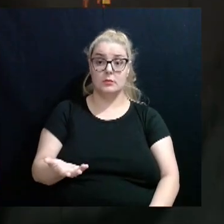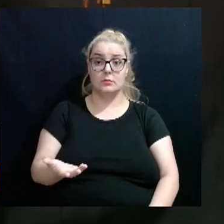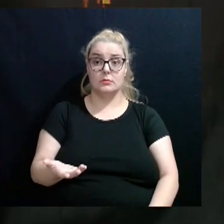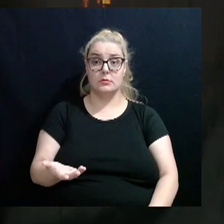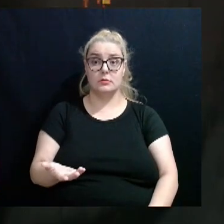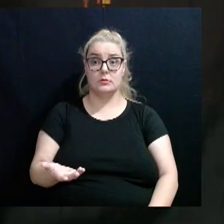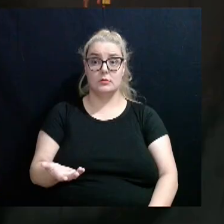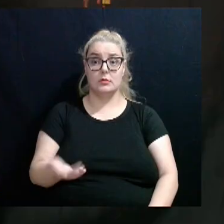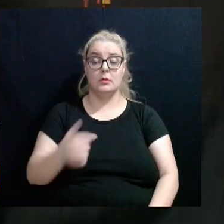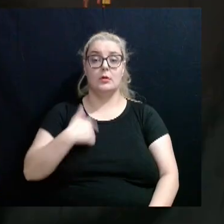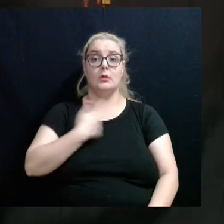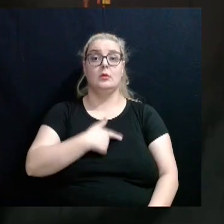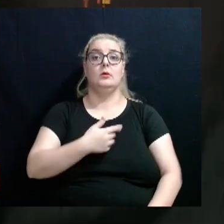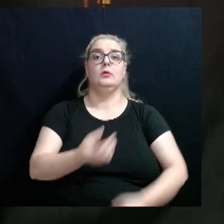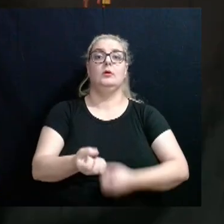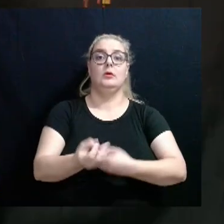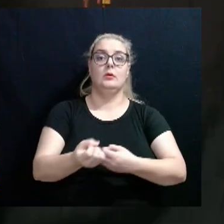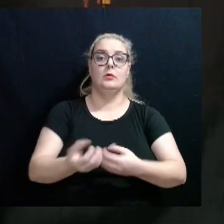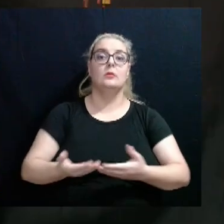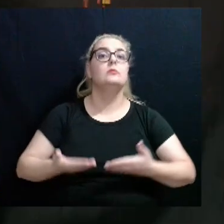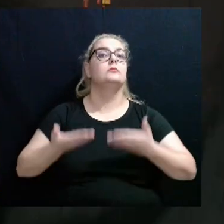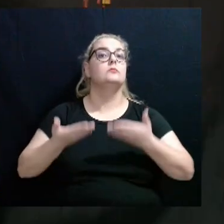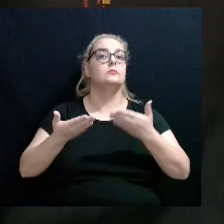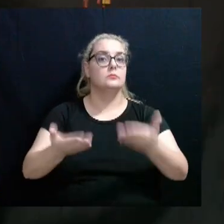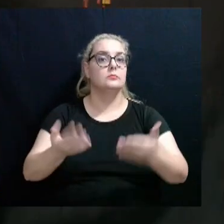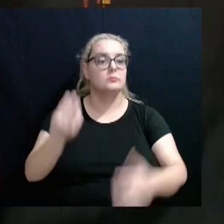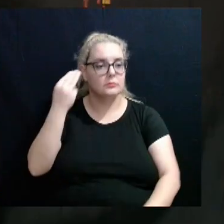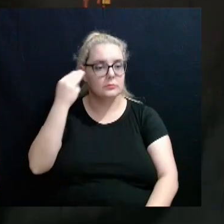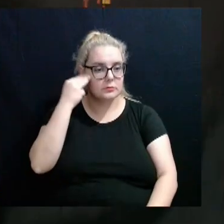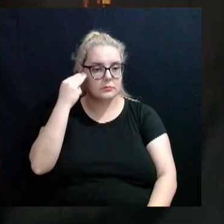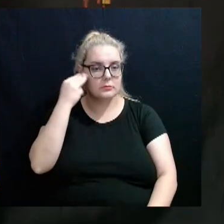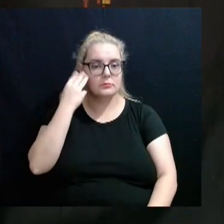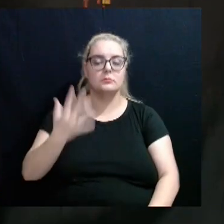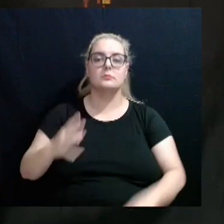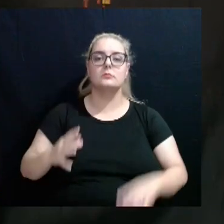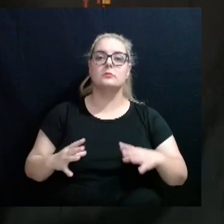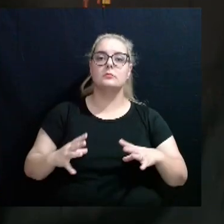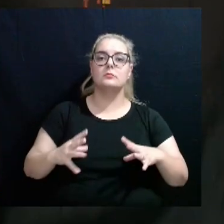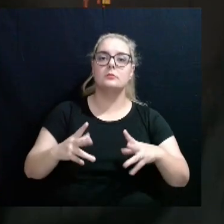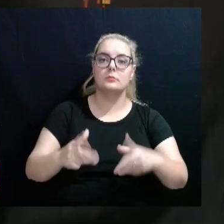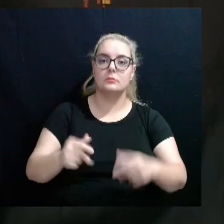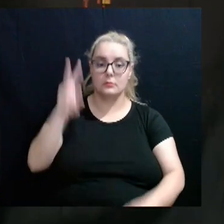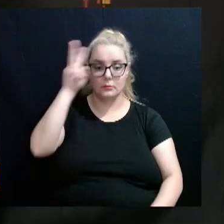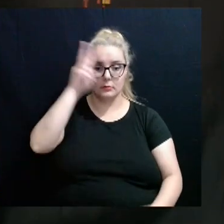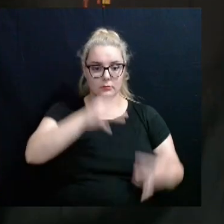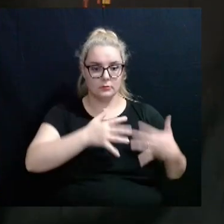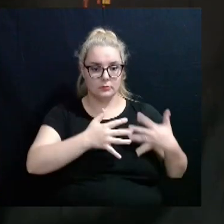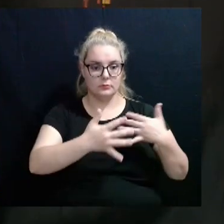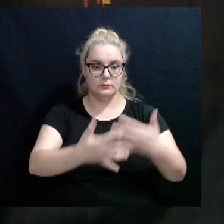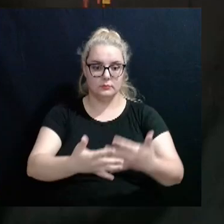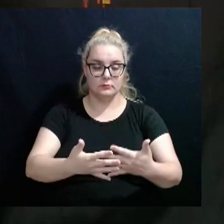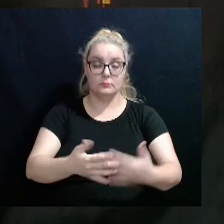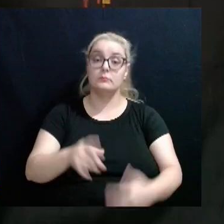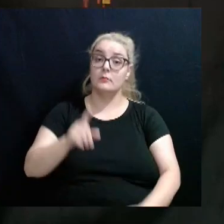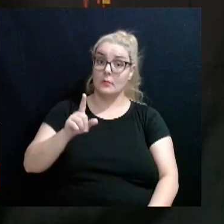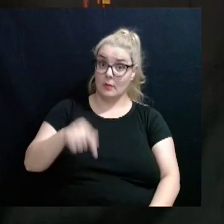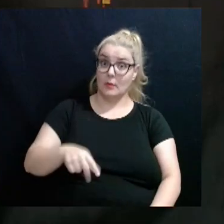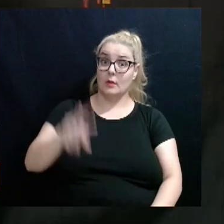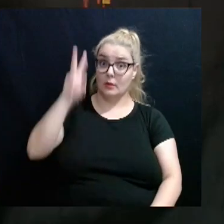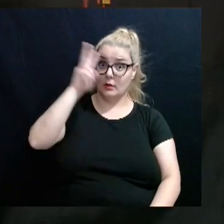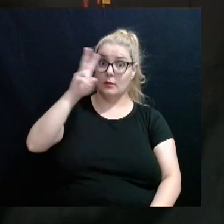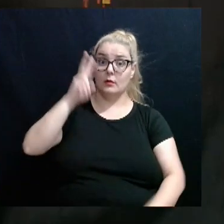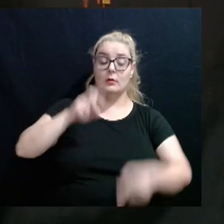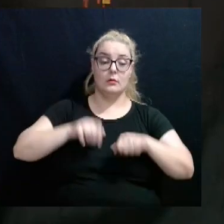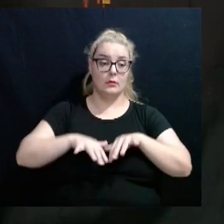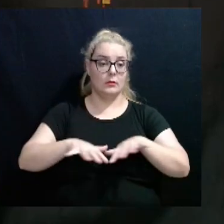a informação, trazendo a memória, né, toda essa história, e que é uma história que se perpetua, sim, por todas